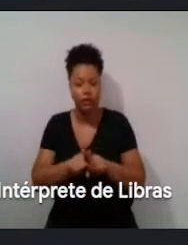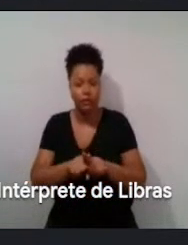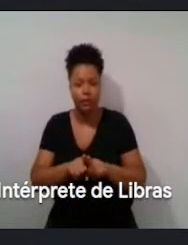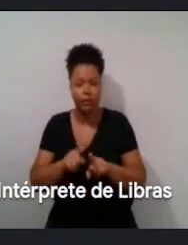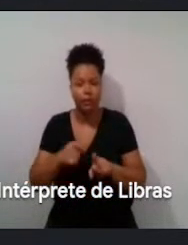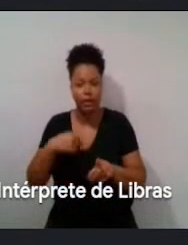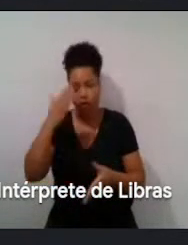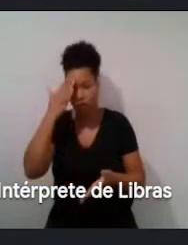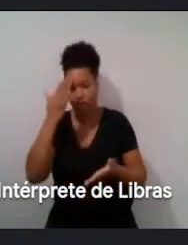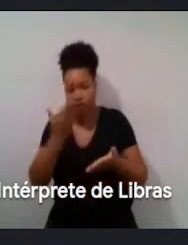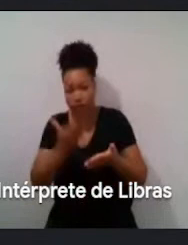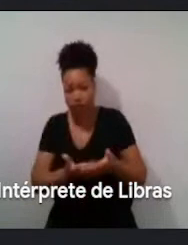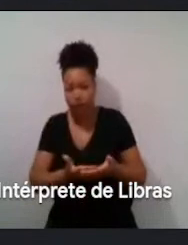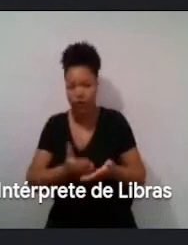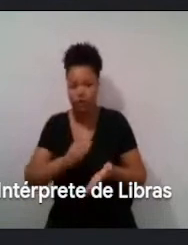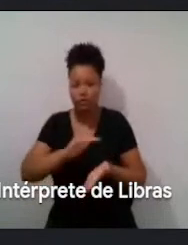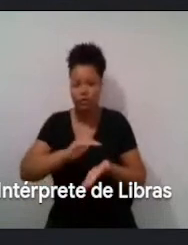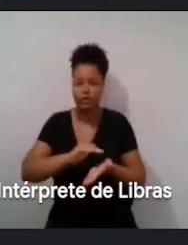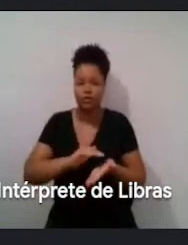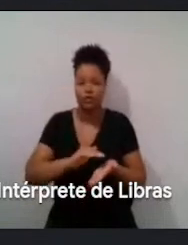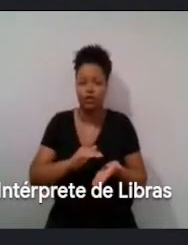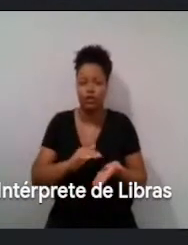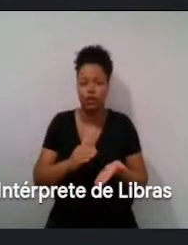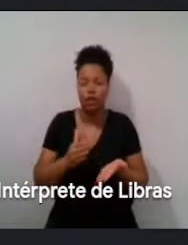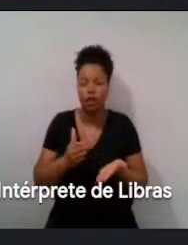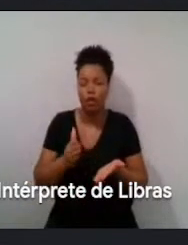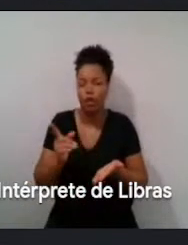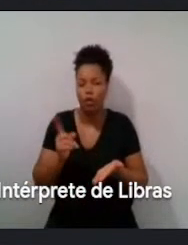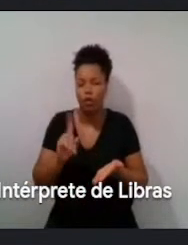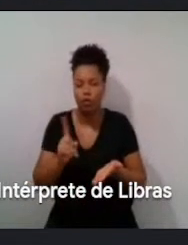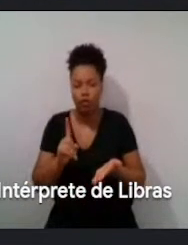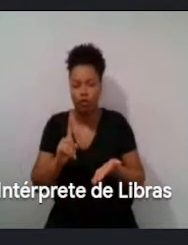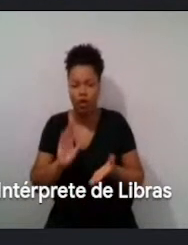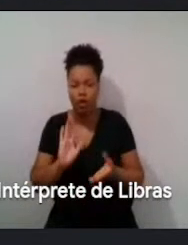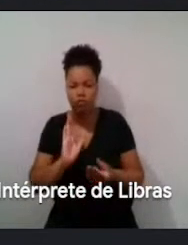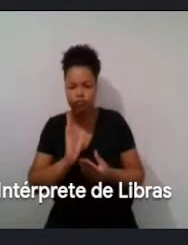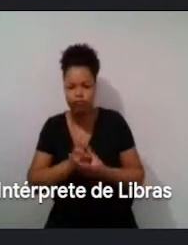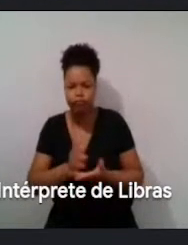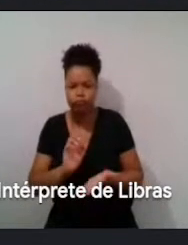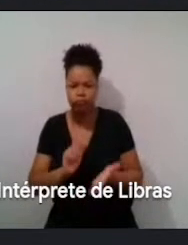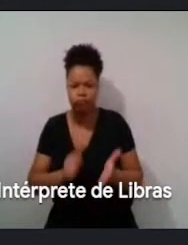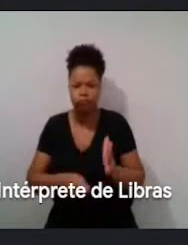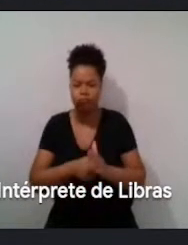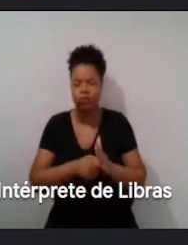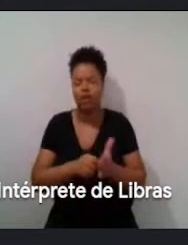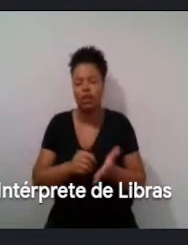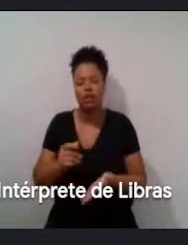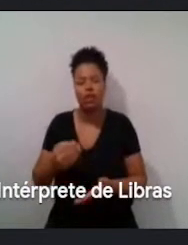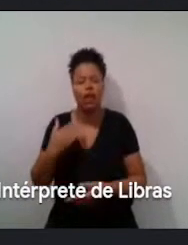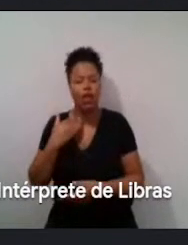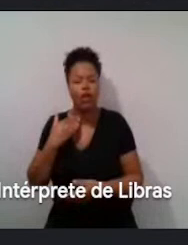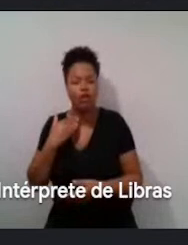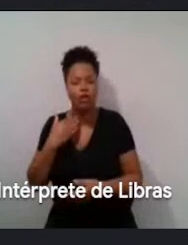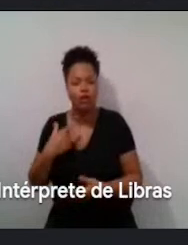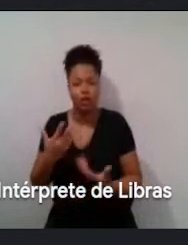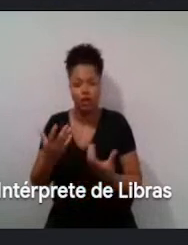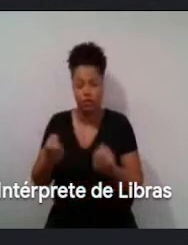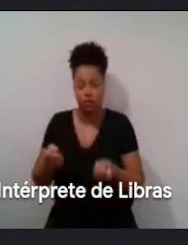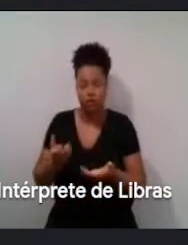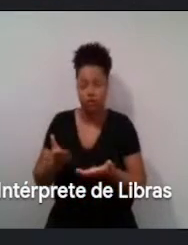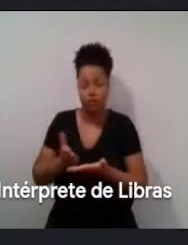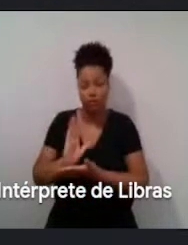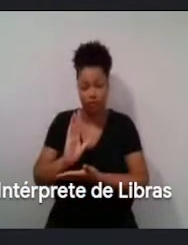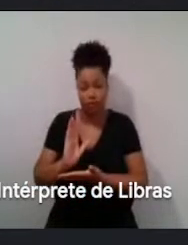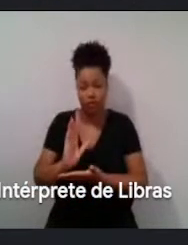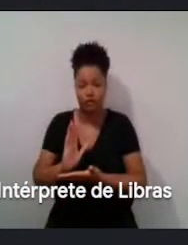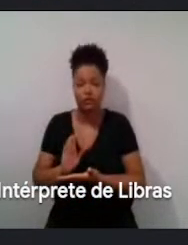afastar a desaprovação das contas e ensejar a sua aprovação com ressalva, já visto